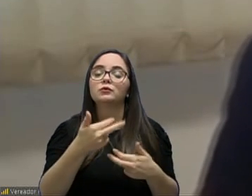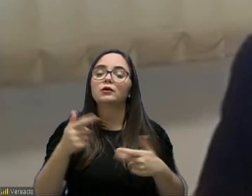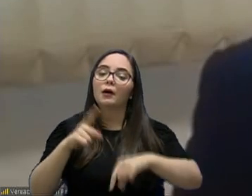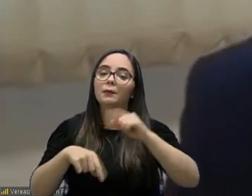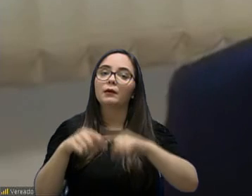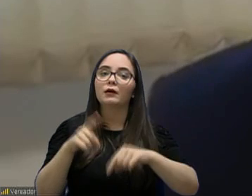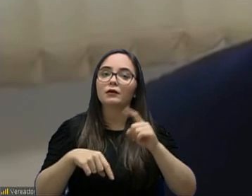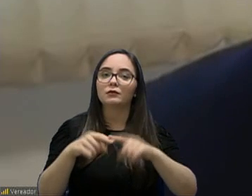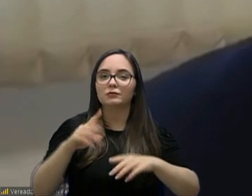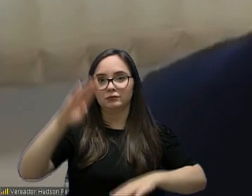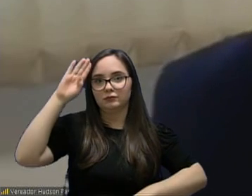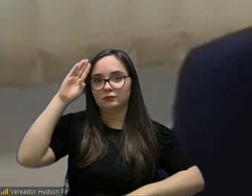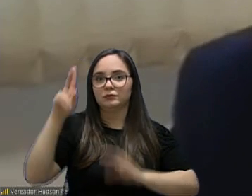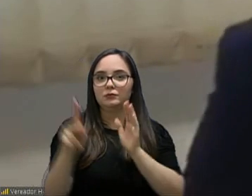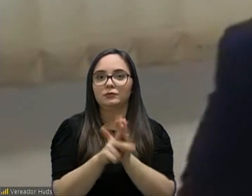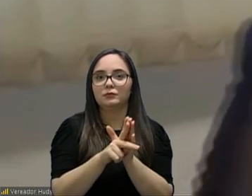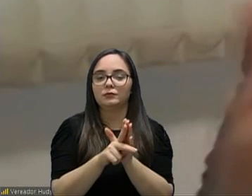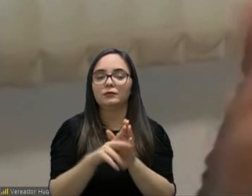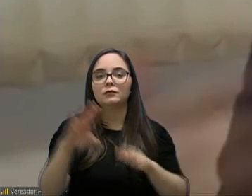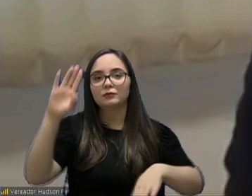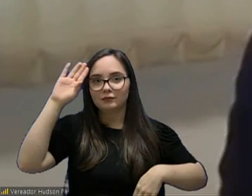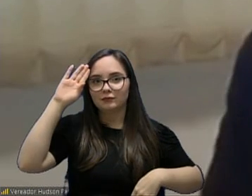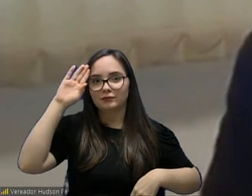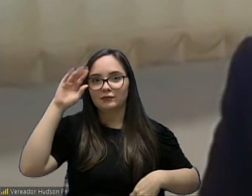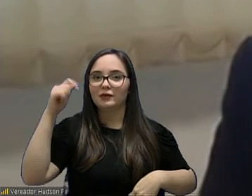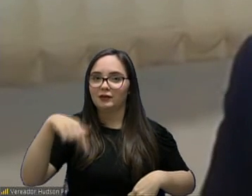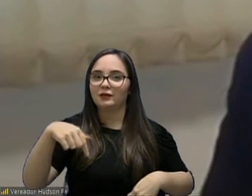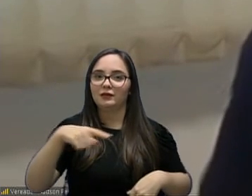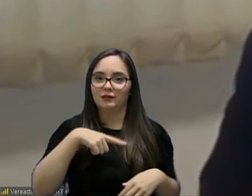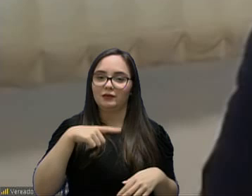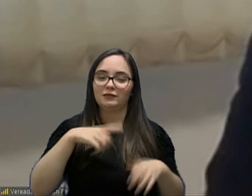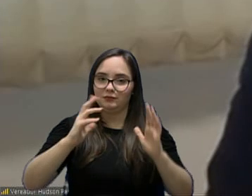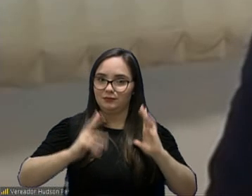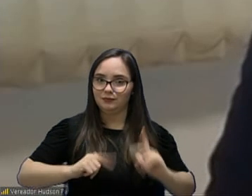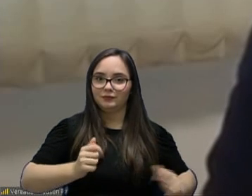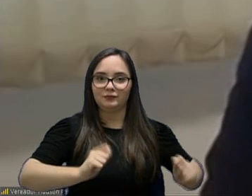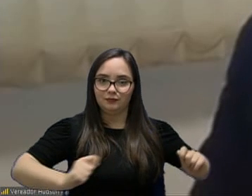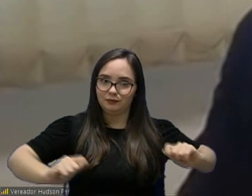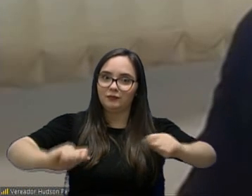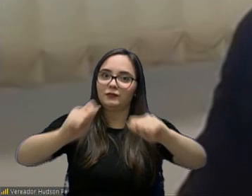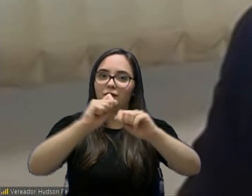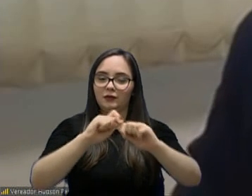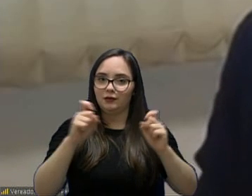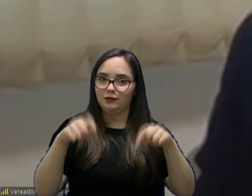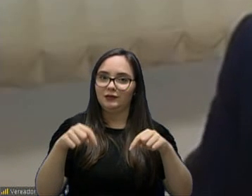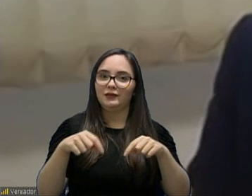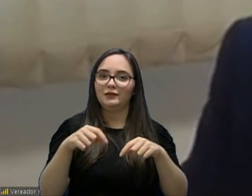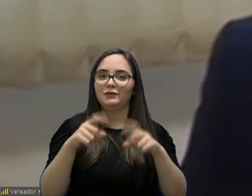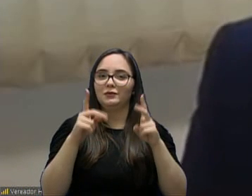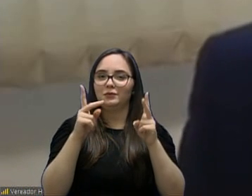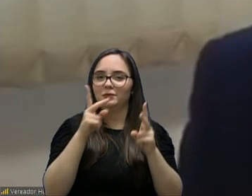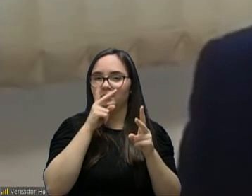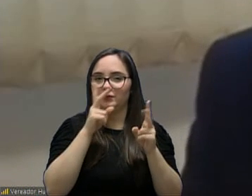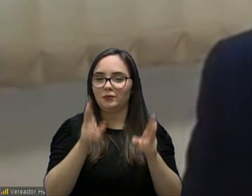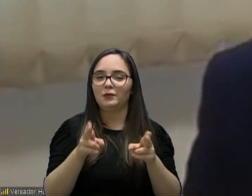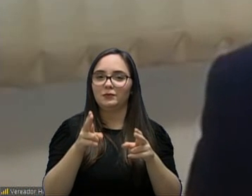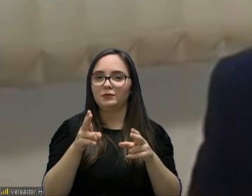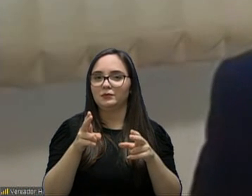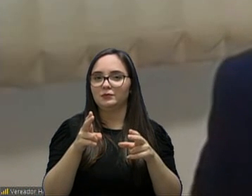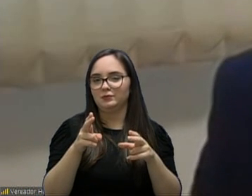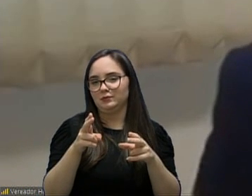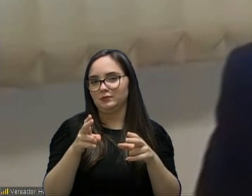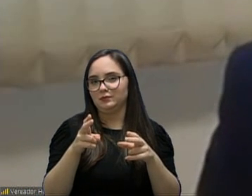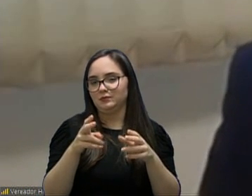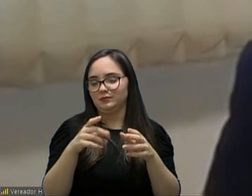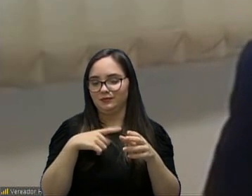usados pelo Exército. O Exército está aqui fazendo a desinfecção através daquelas máquinas, aquelas bombas, também foram